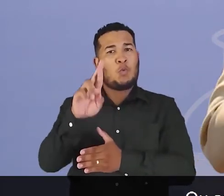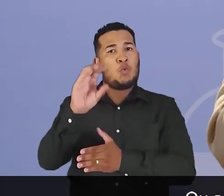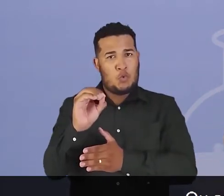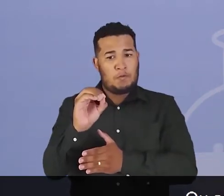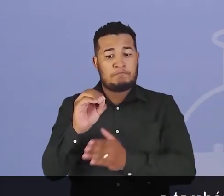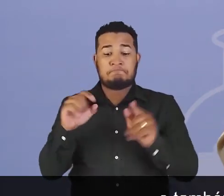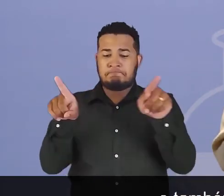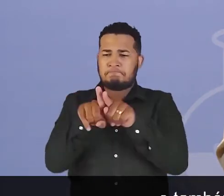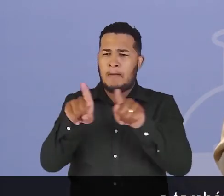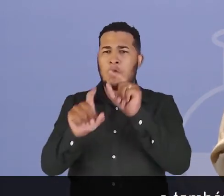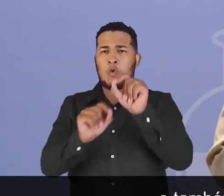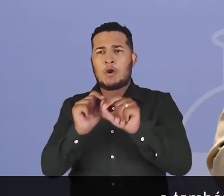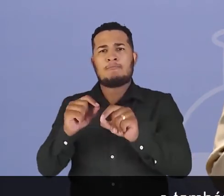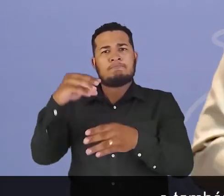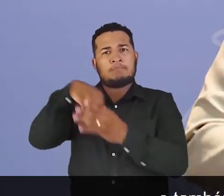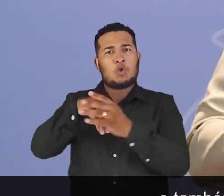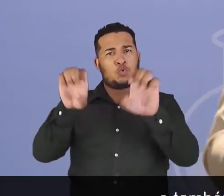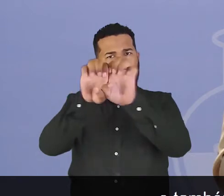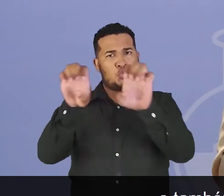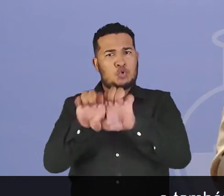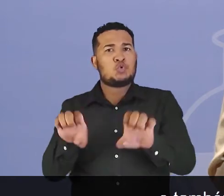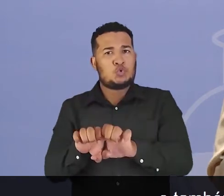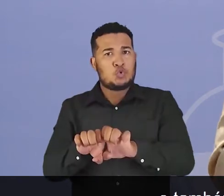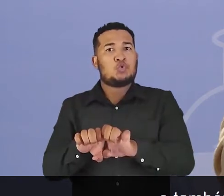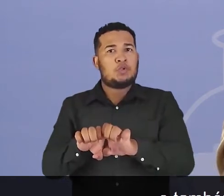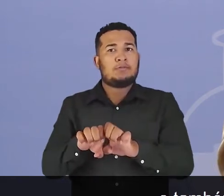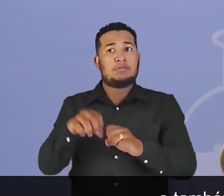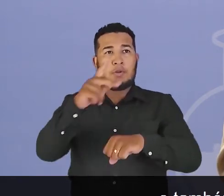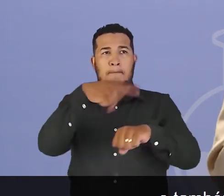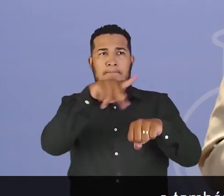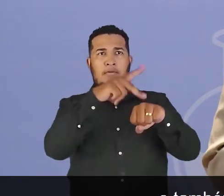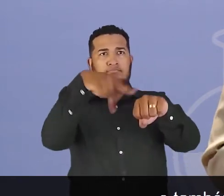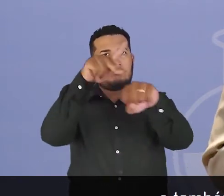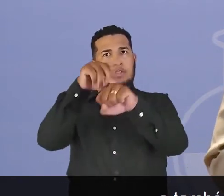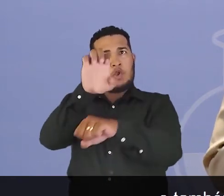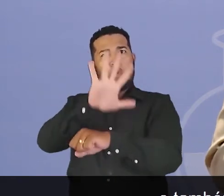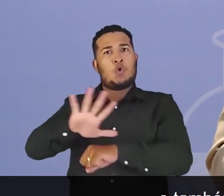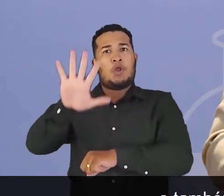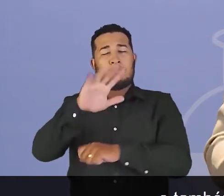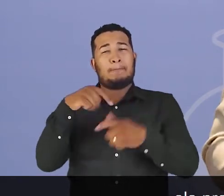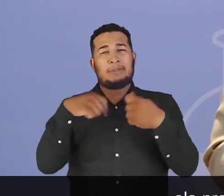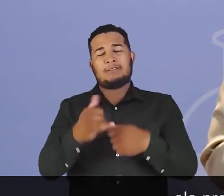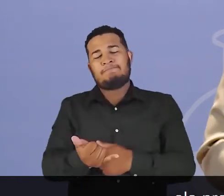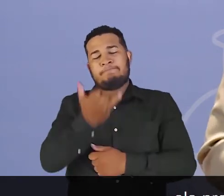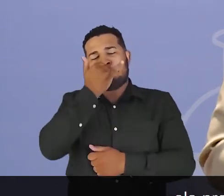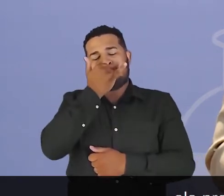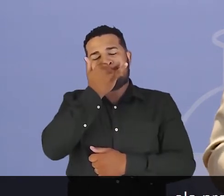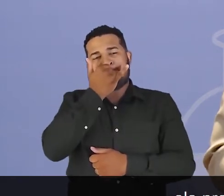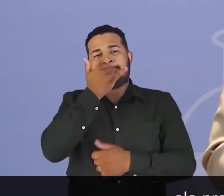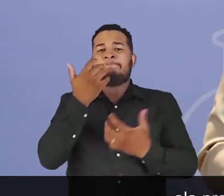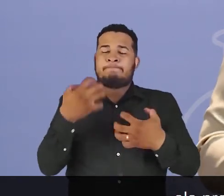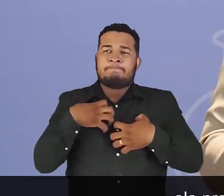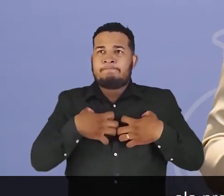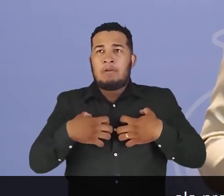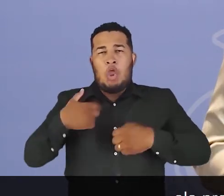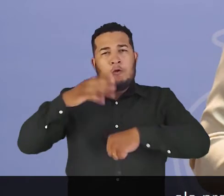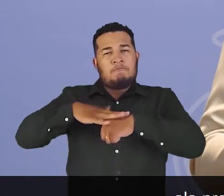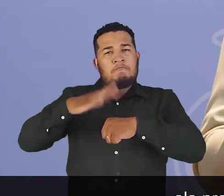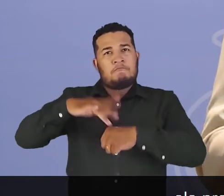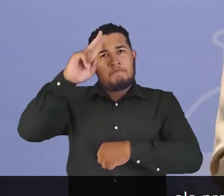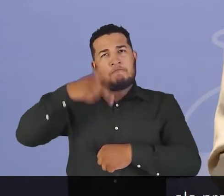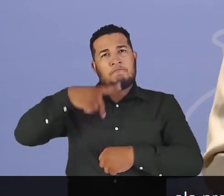euro e também se mantivesse dentro de uma estrutura dos países europeus, ele precisava abrir mão, de